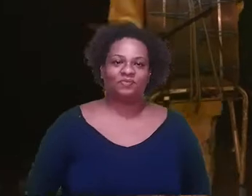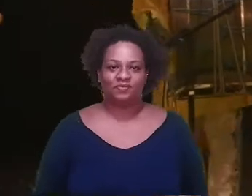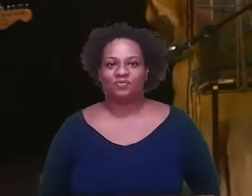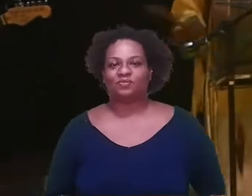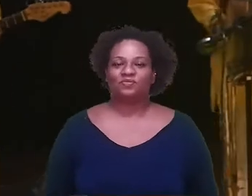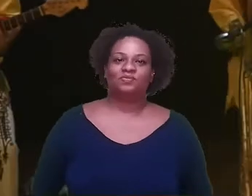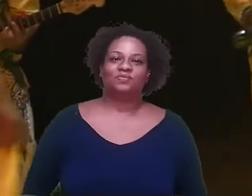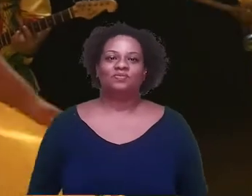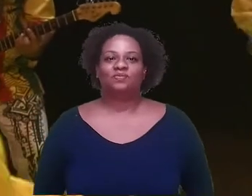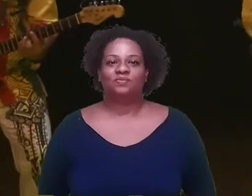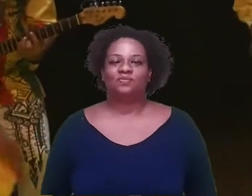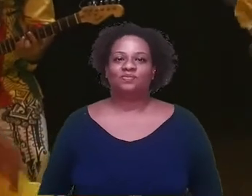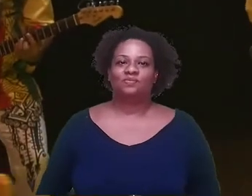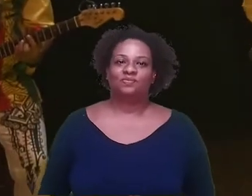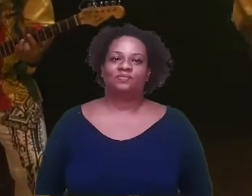Trago Mestiquinho,